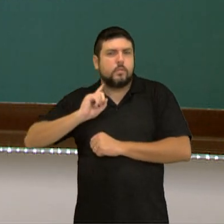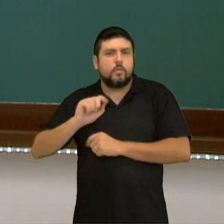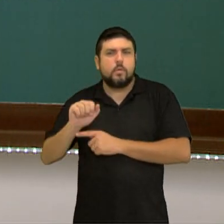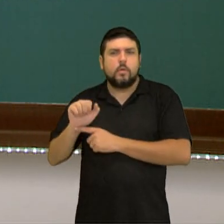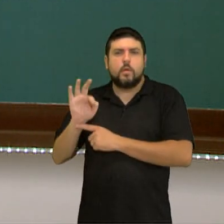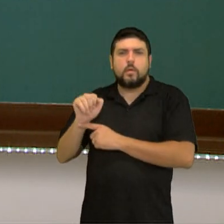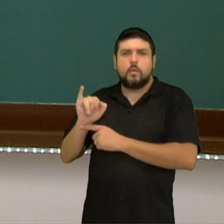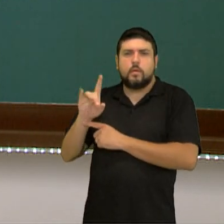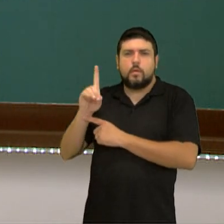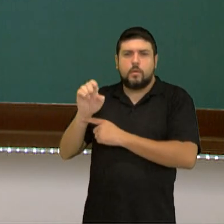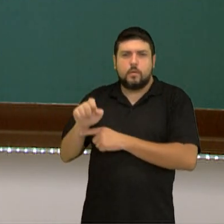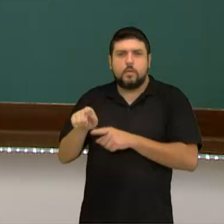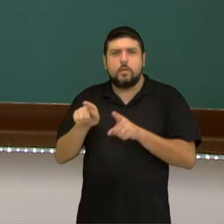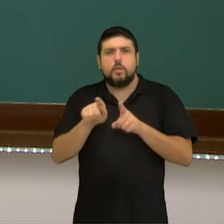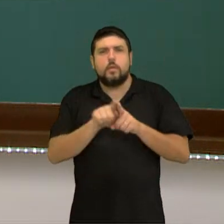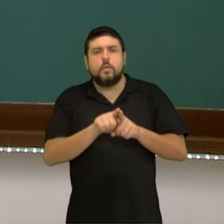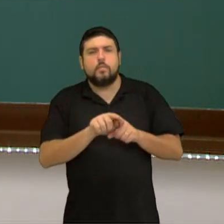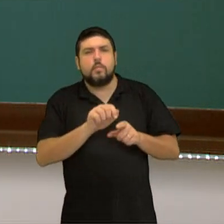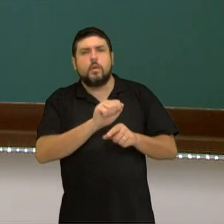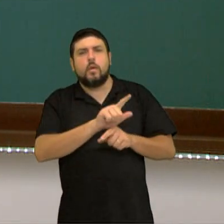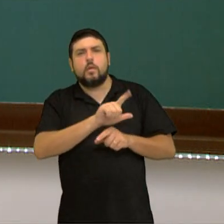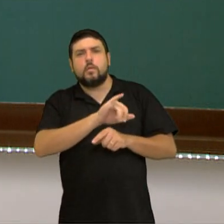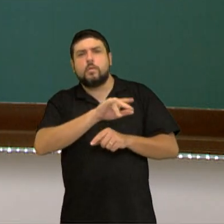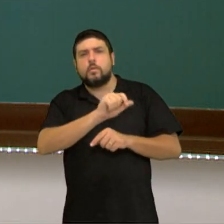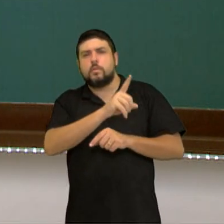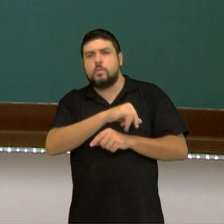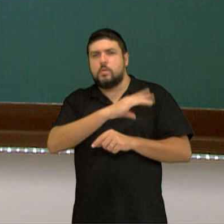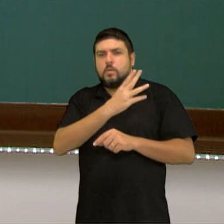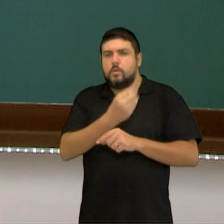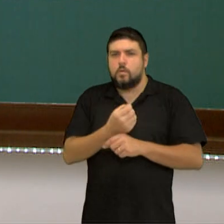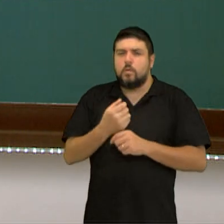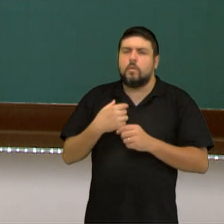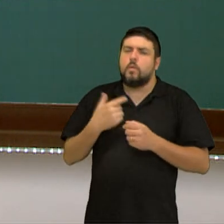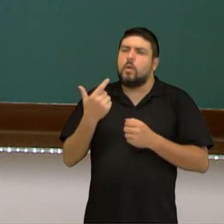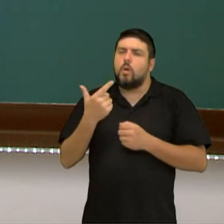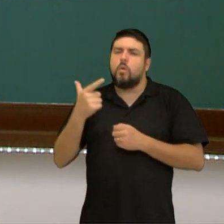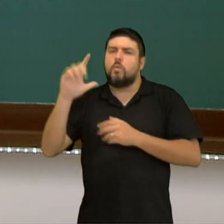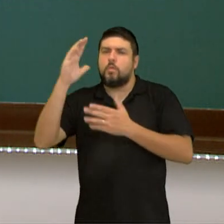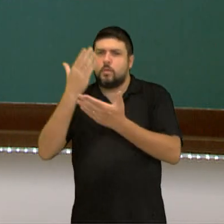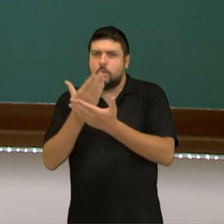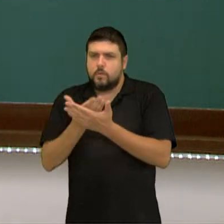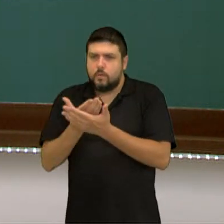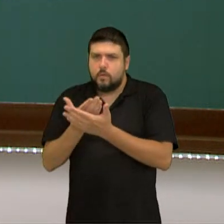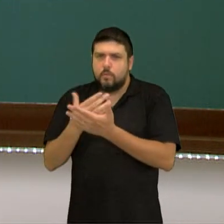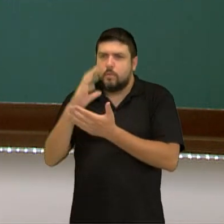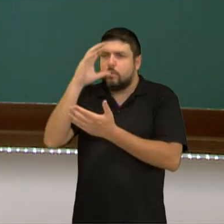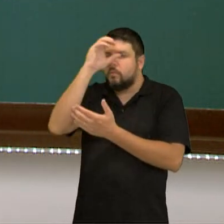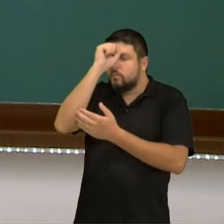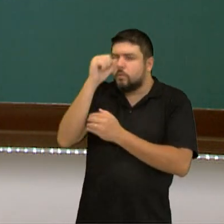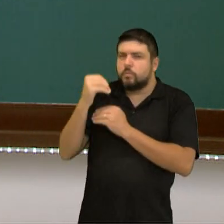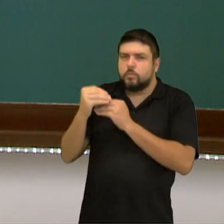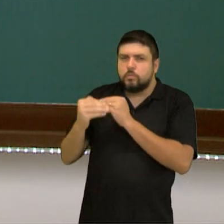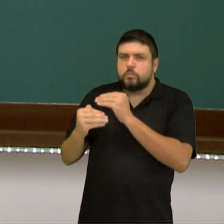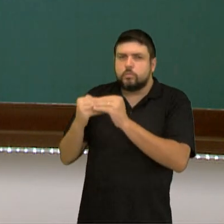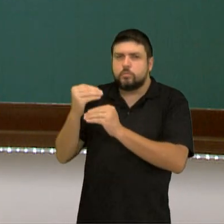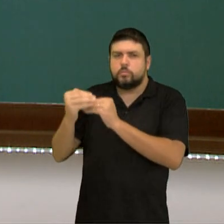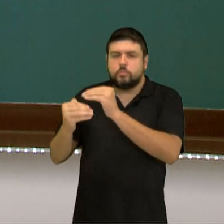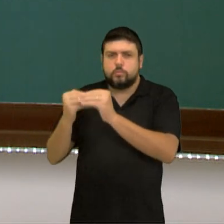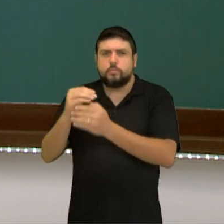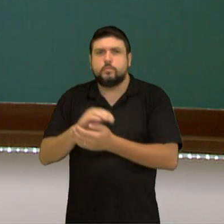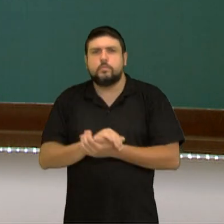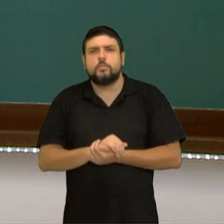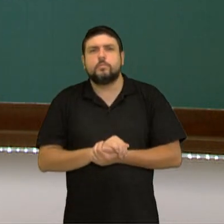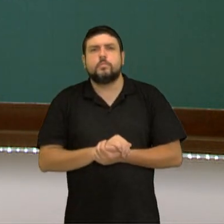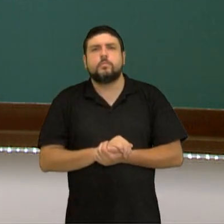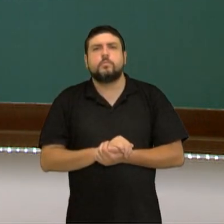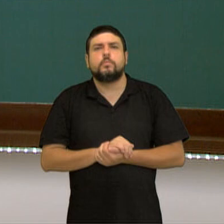e o Antônio Francisco Lisboa, que isso é motivo para uma outra aula, para um outro desenvolvimento, uma aula exclusivamente para ele, já pensou?